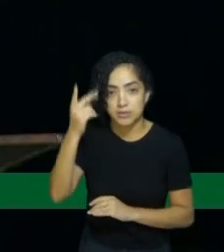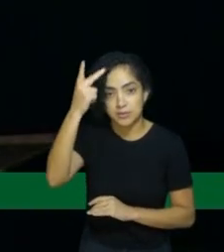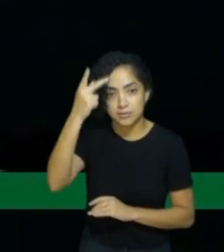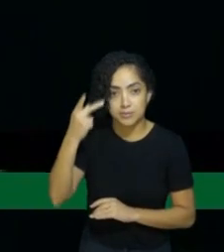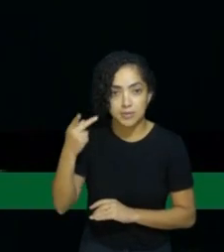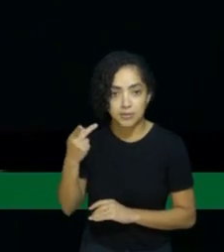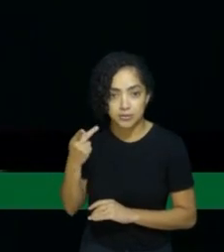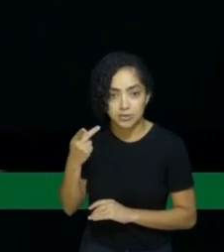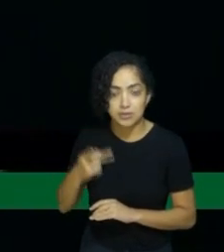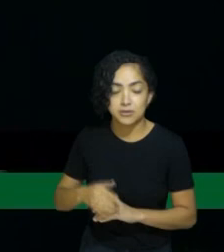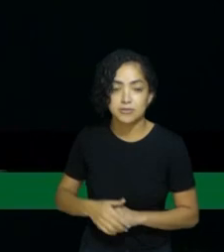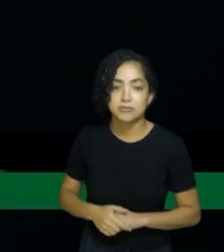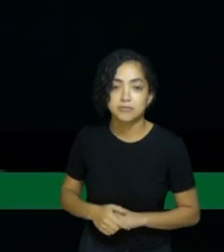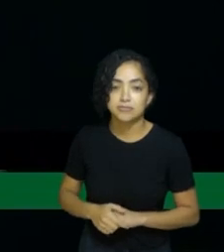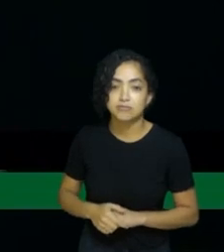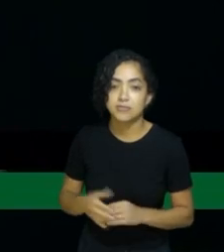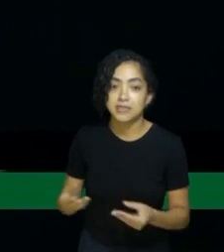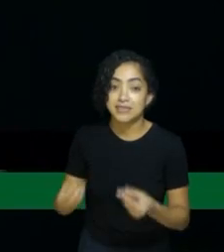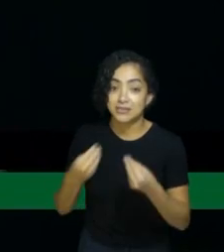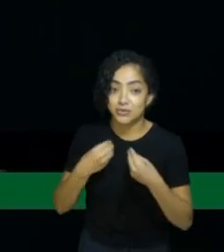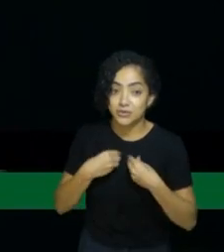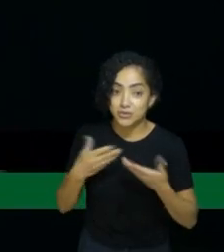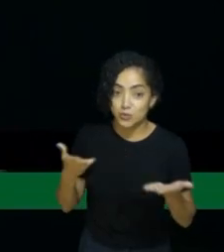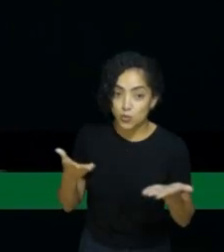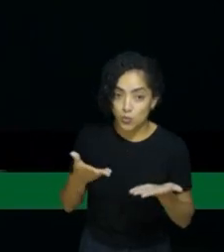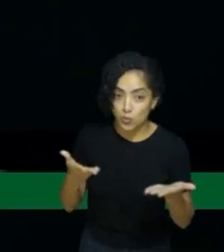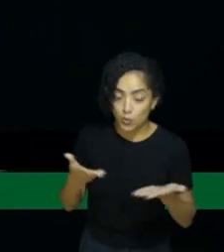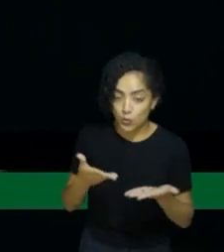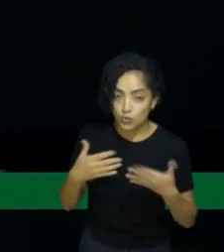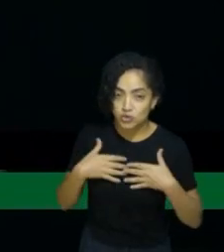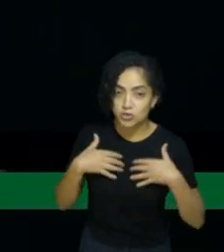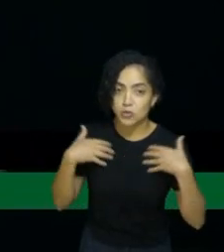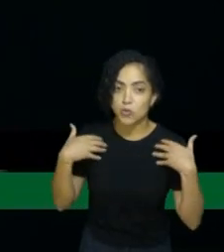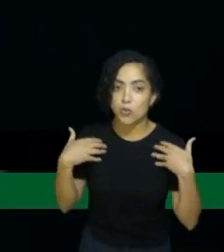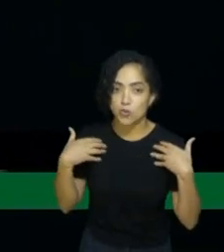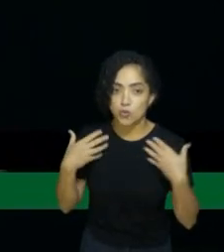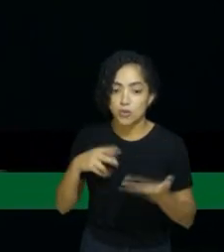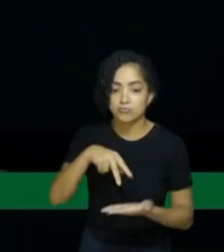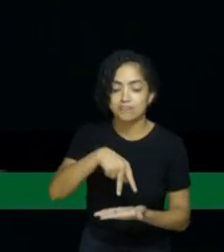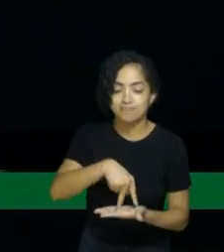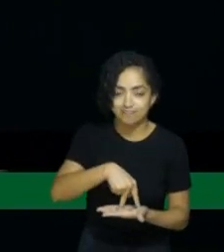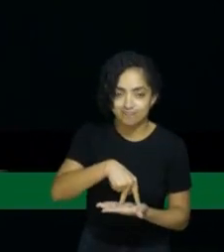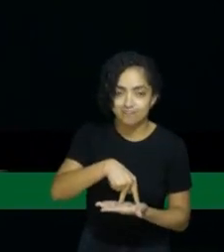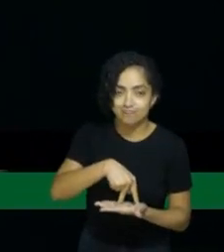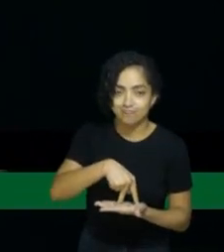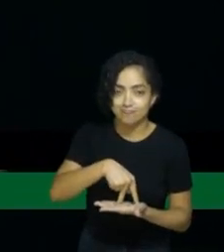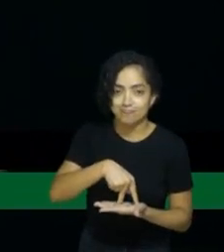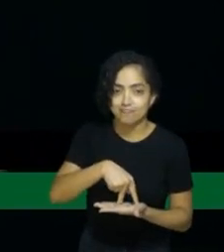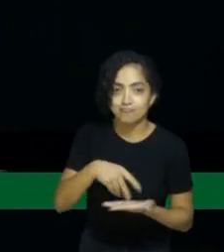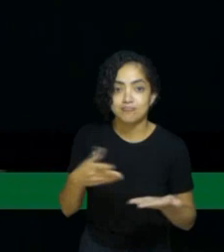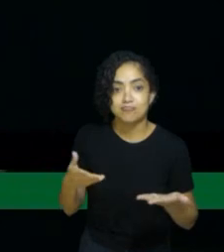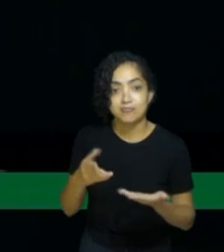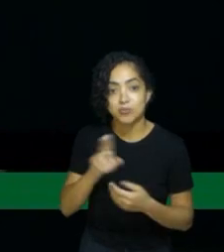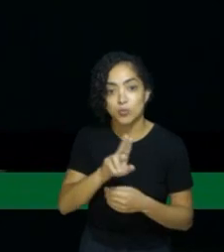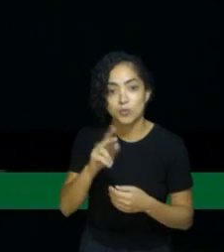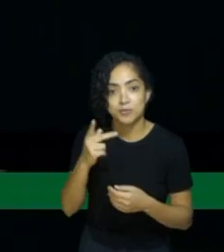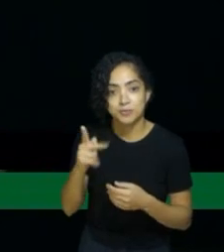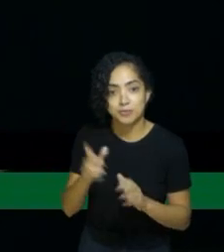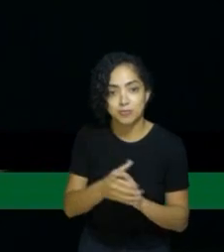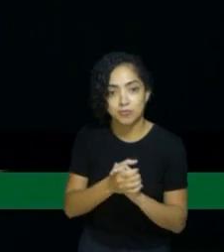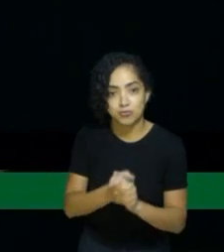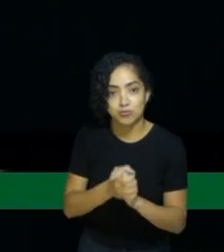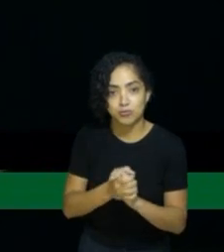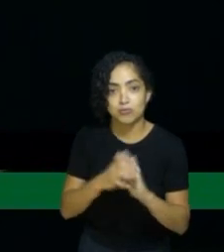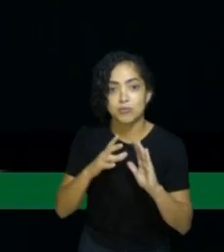Paulinha que nos deu a oportunidade a honra de de ocupar essa tribuna em nome dela cumprimento